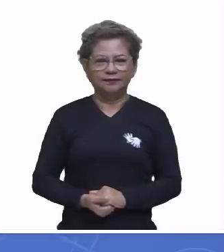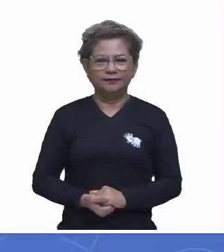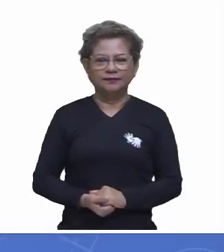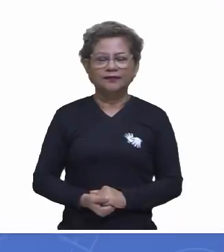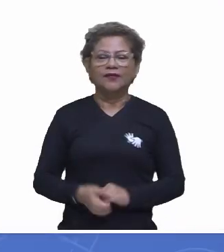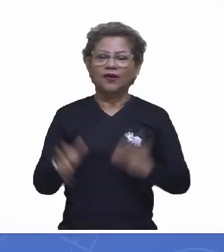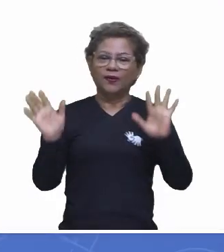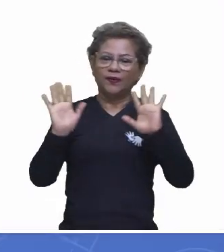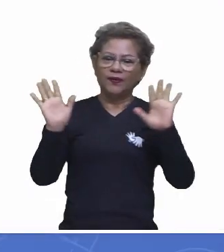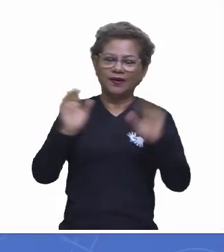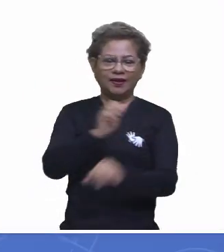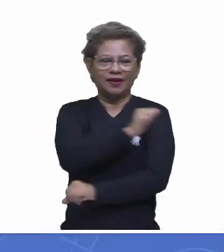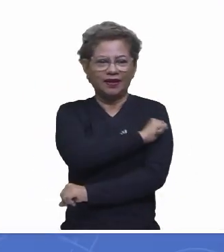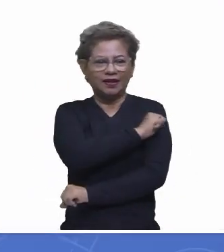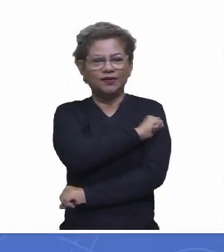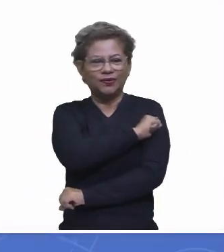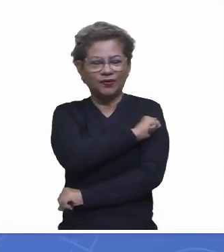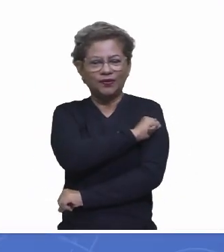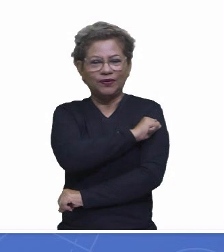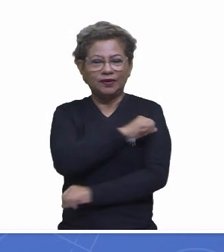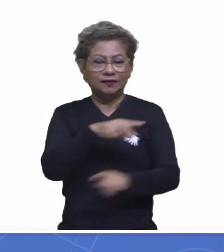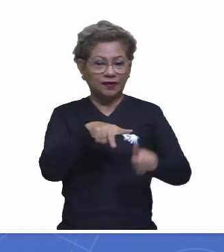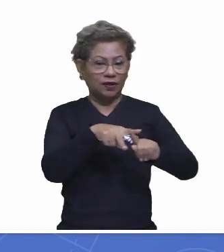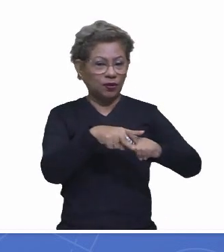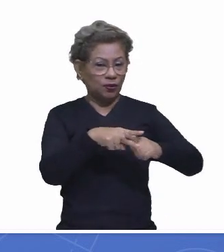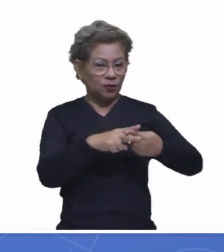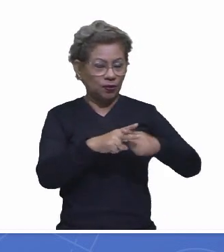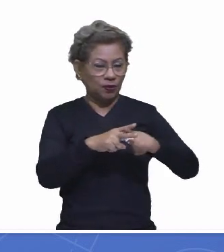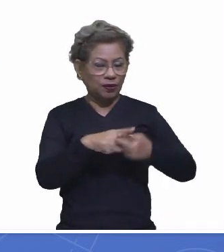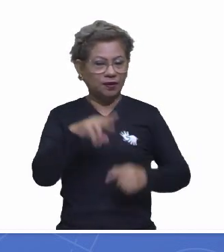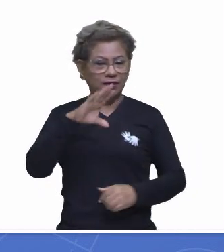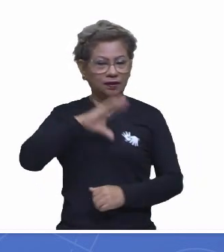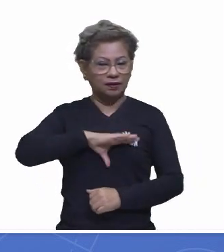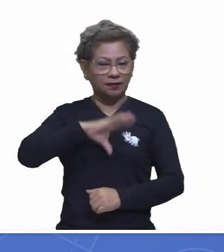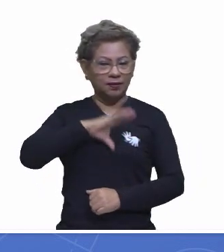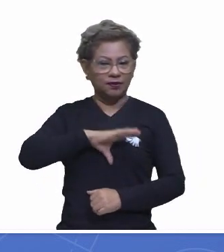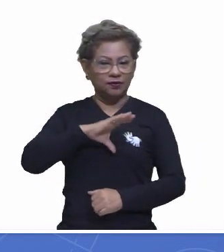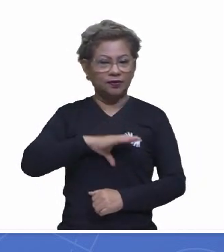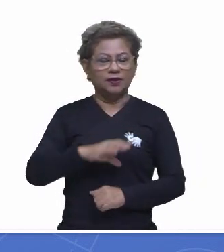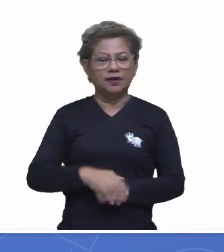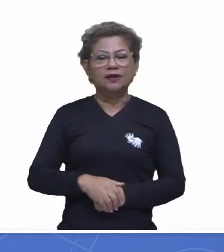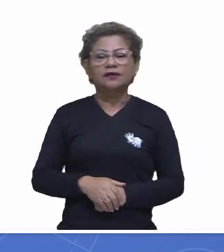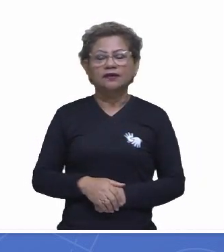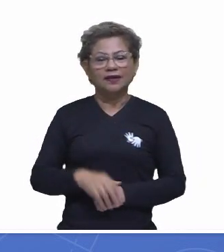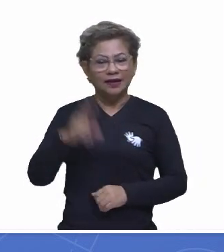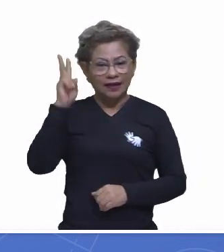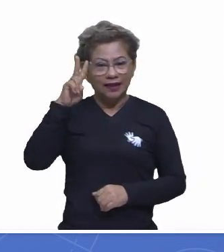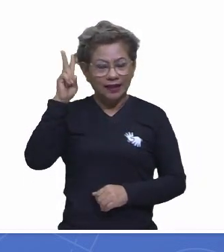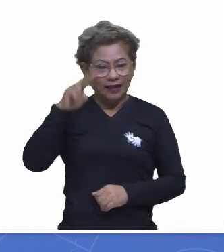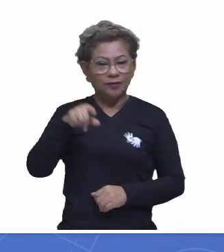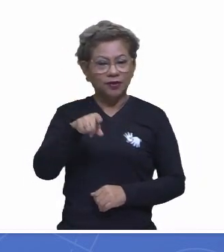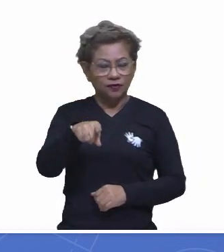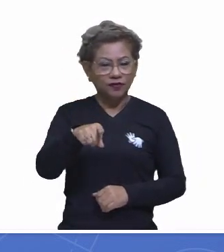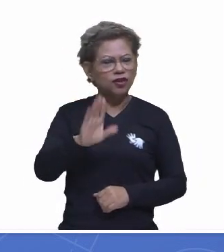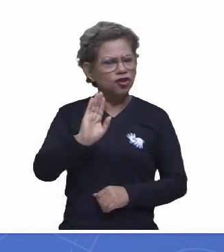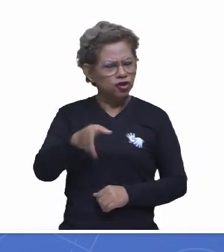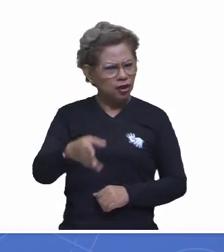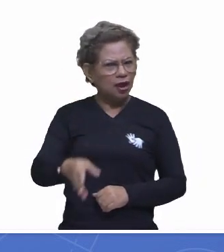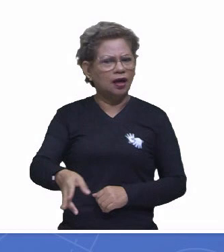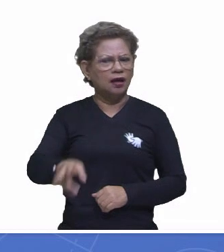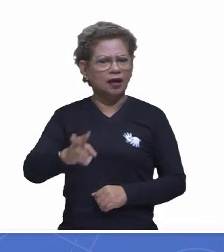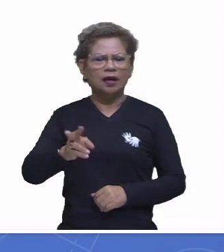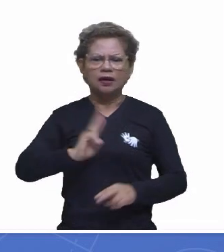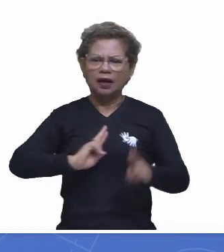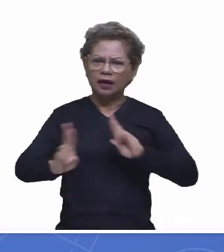Olá, alunos! Vamos agora corrigir as questões de língua portuguesa. Lembrando que vocês já podem enviar as